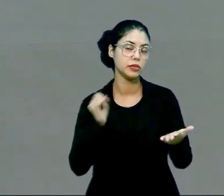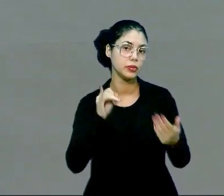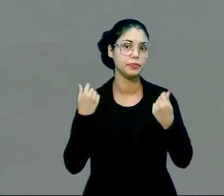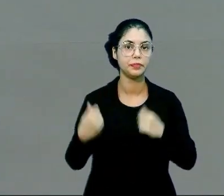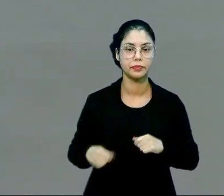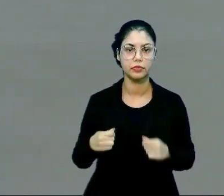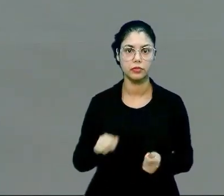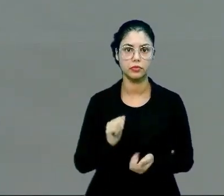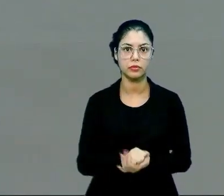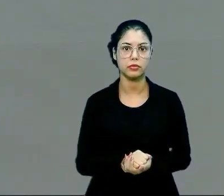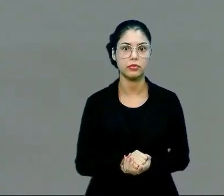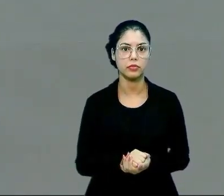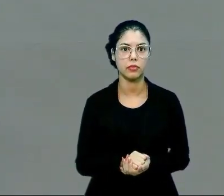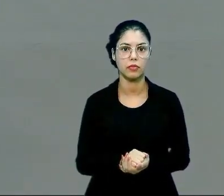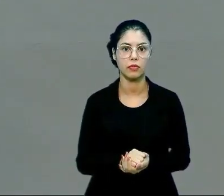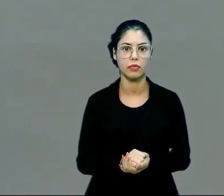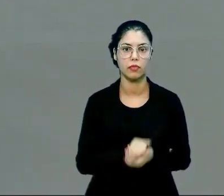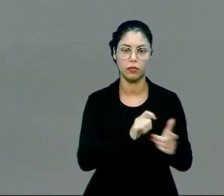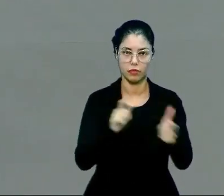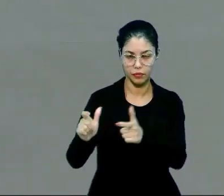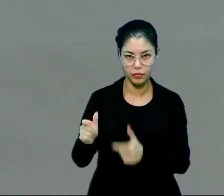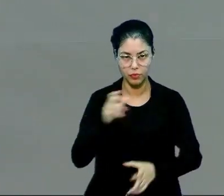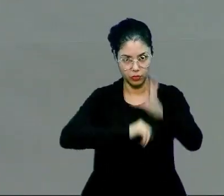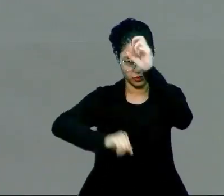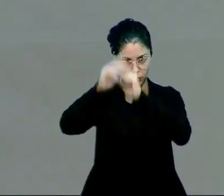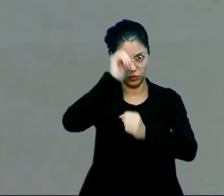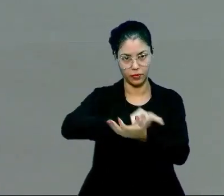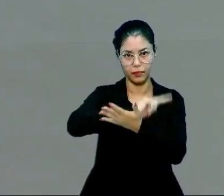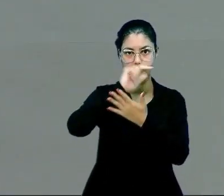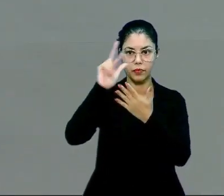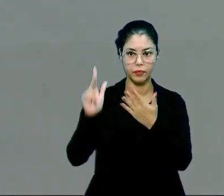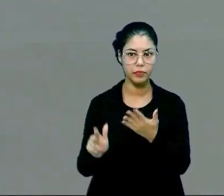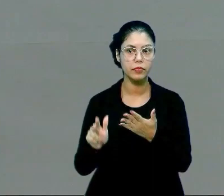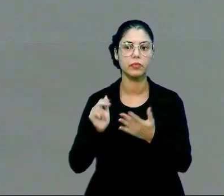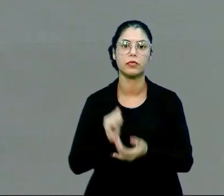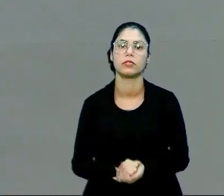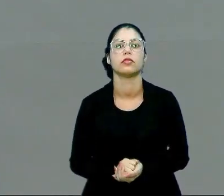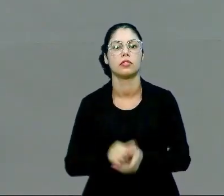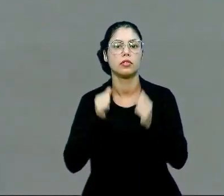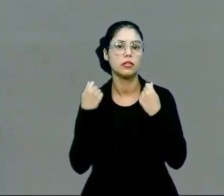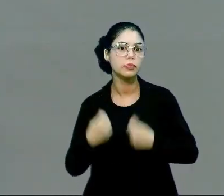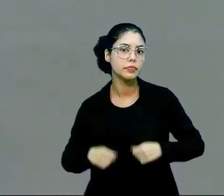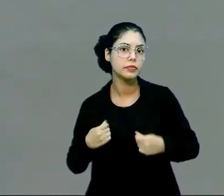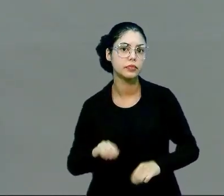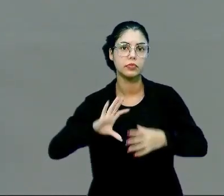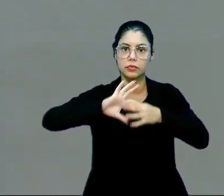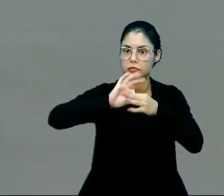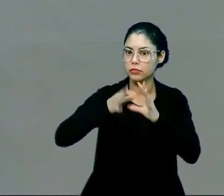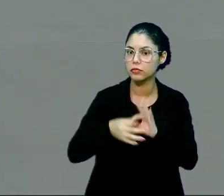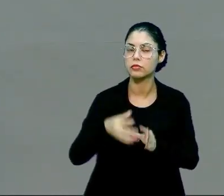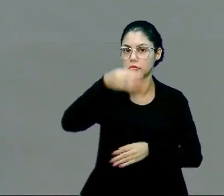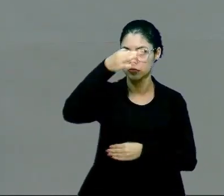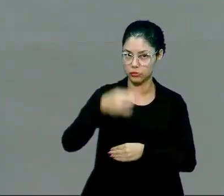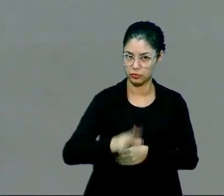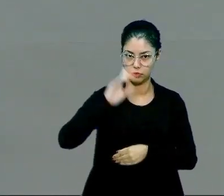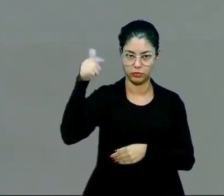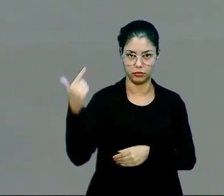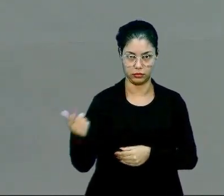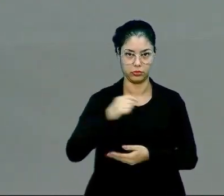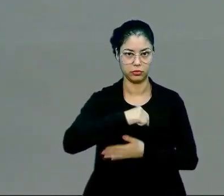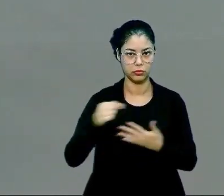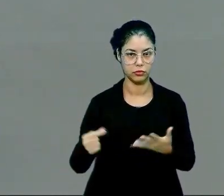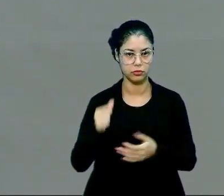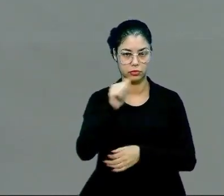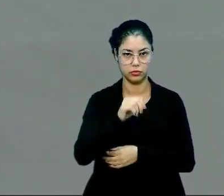preciso usar áreas de conhecimentos diversas, então eu preciso contextualizar com outros tipos